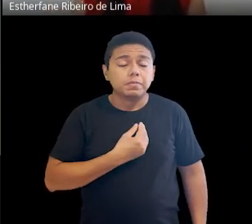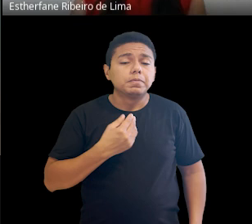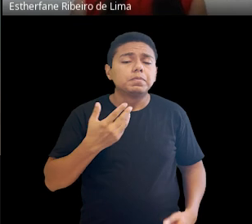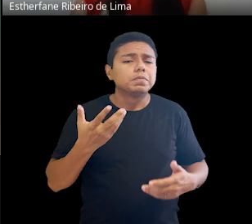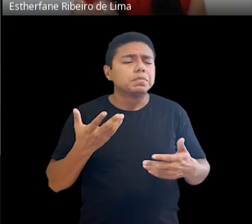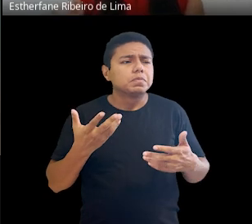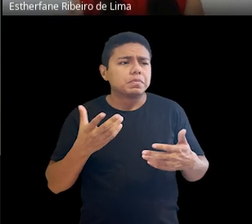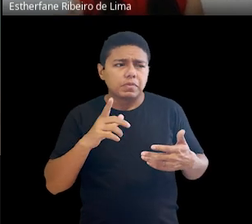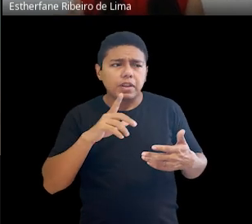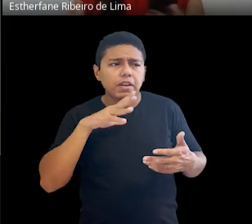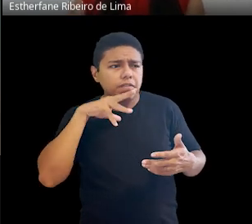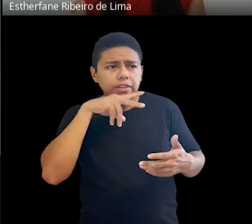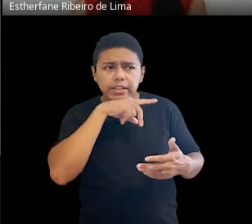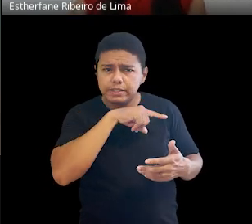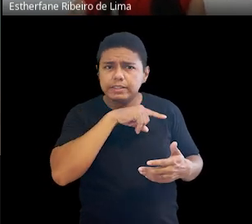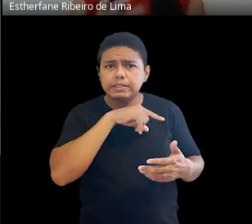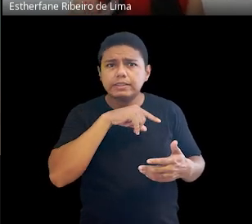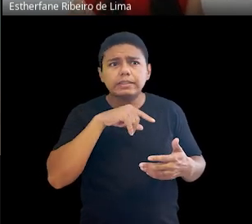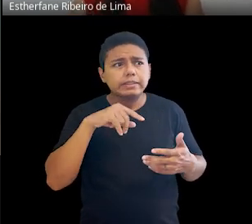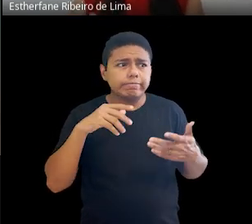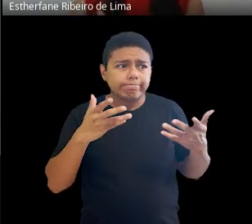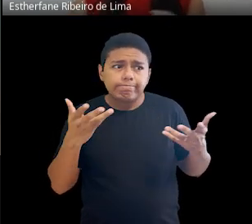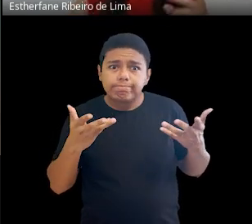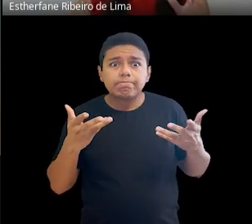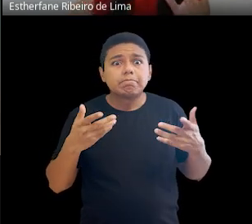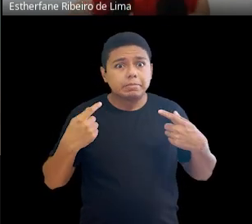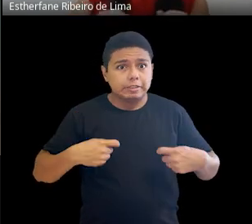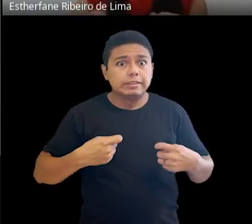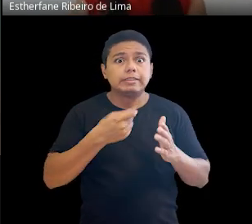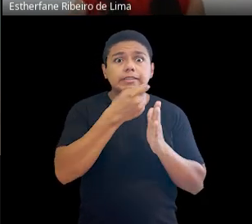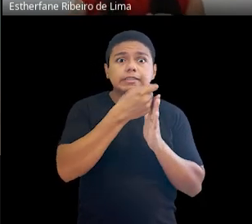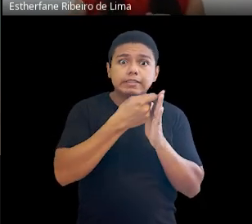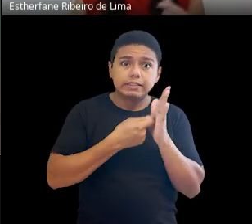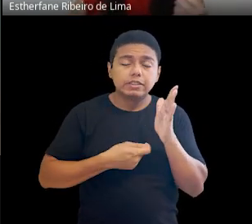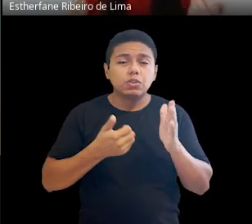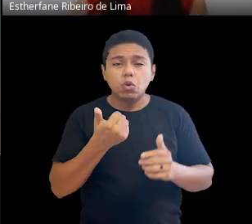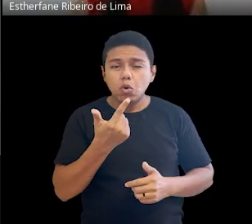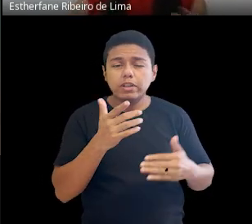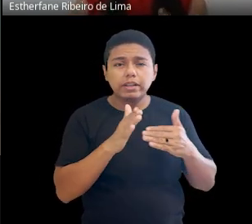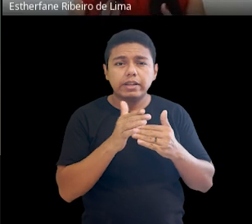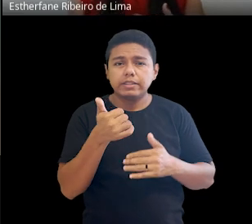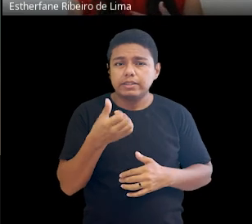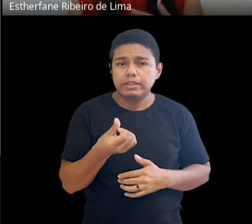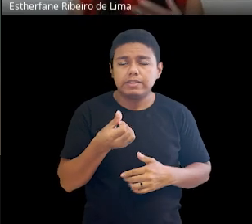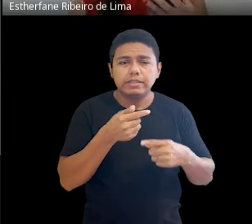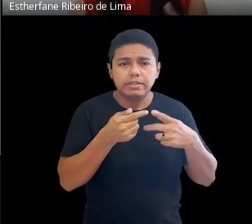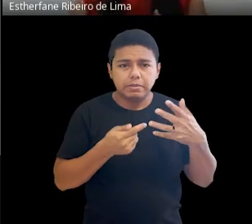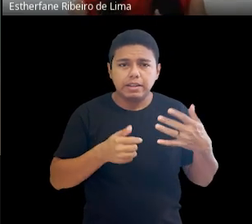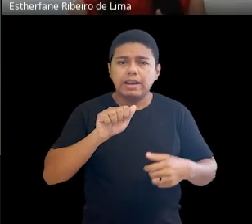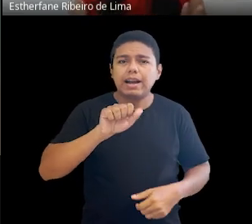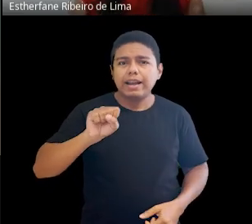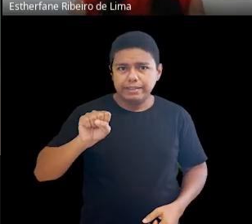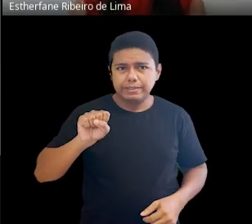risco, de alto risco para pré-eclâmpsia, já prescrever entre 12 a 16 semanas o AS e a